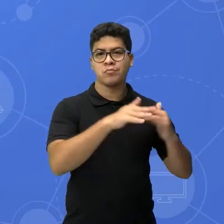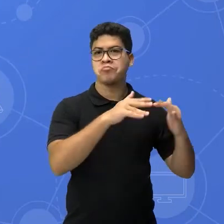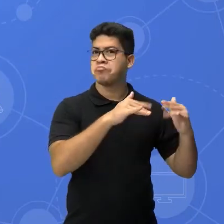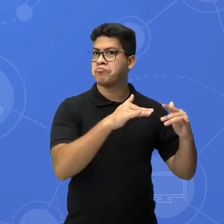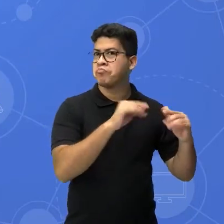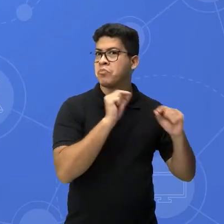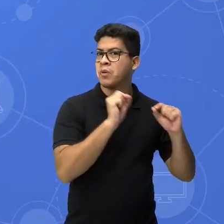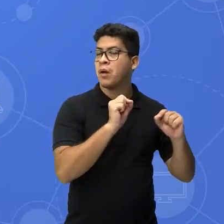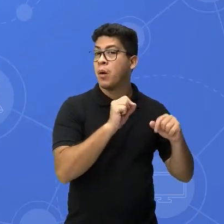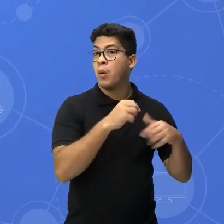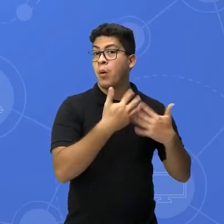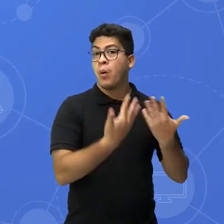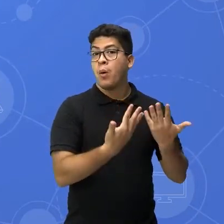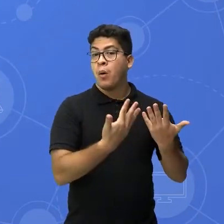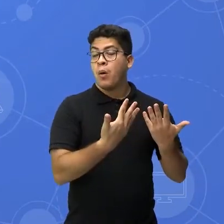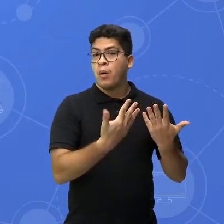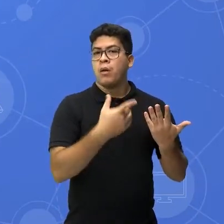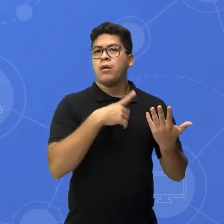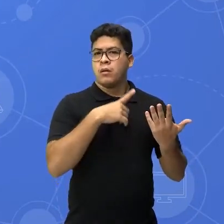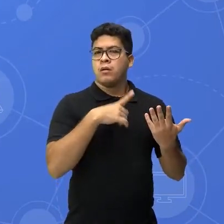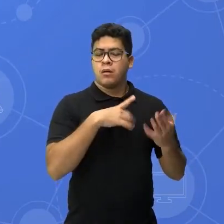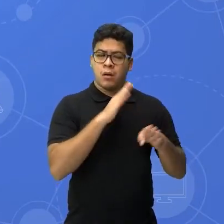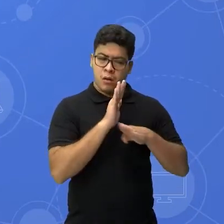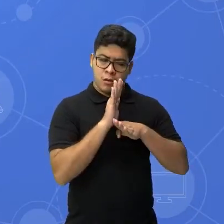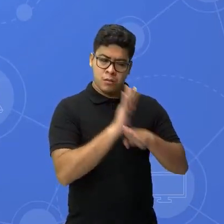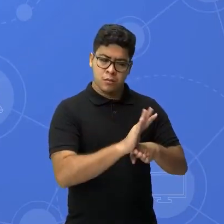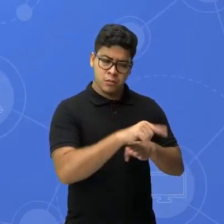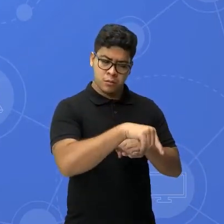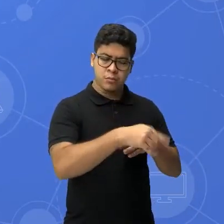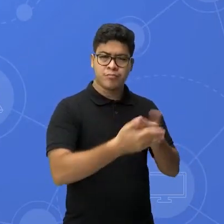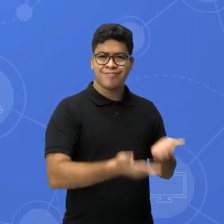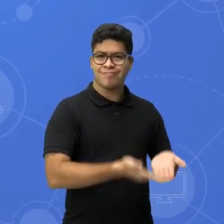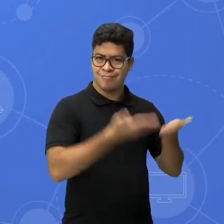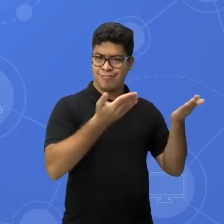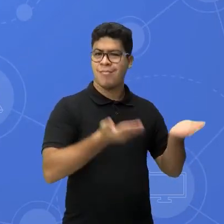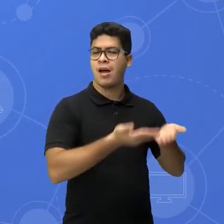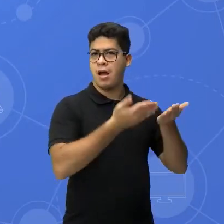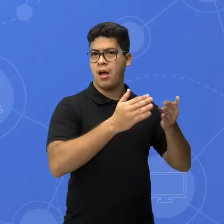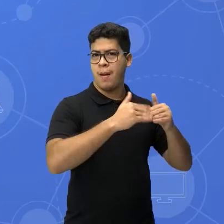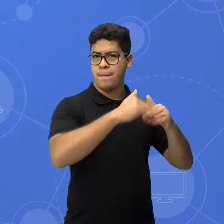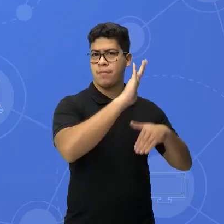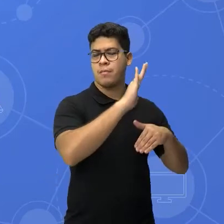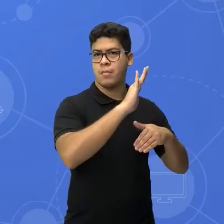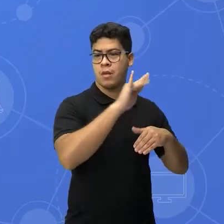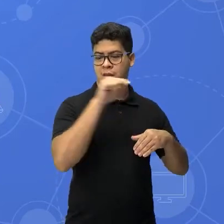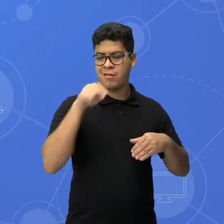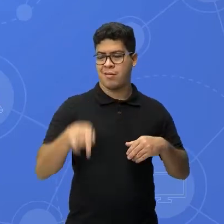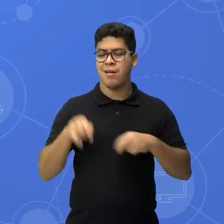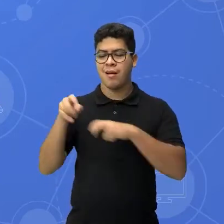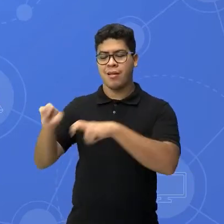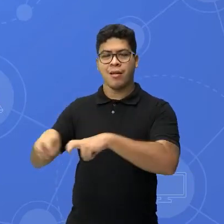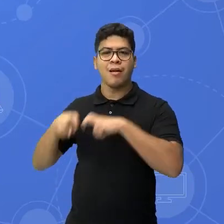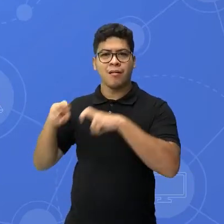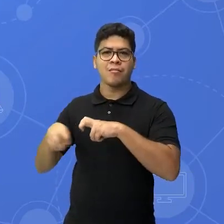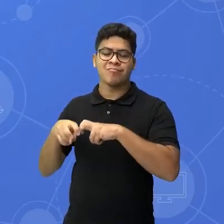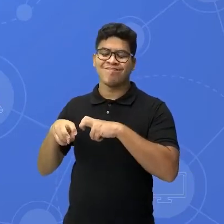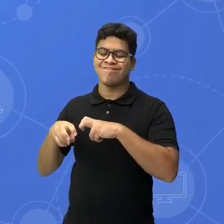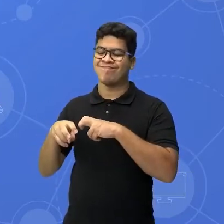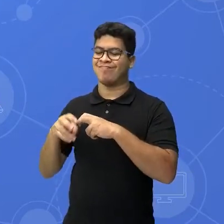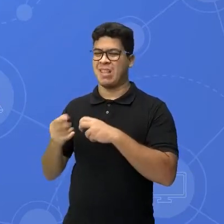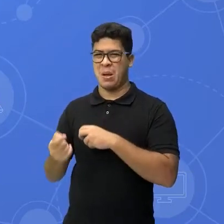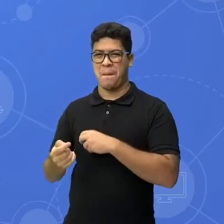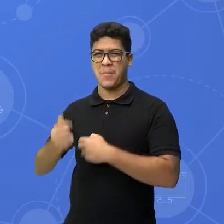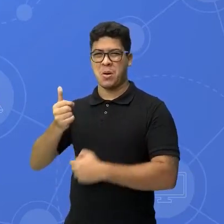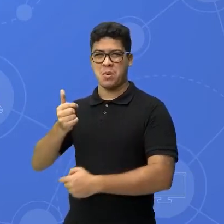tem muito maior assistência do que aquela que vive na zona rural, né? O pessoal da zona rural como um todo tem menos acesso